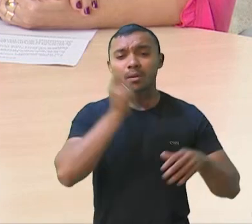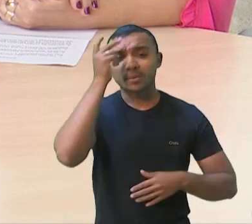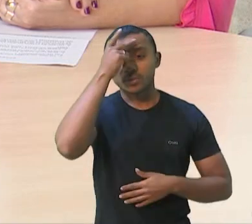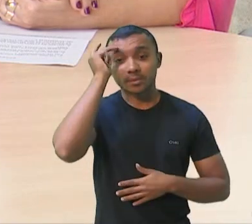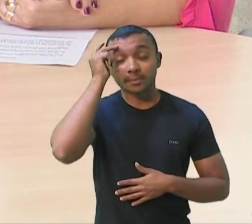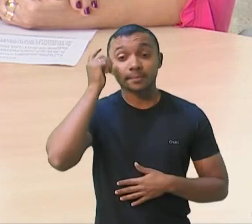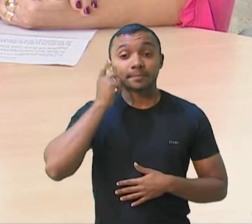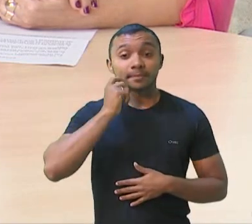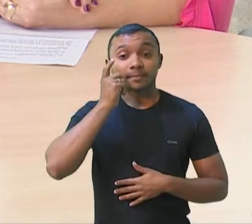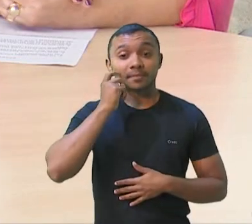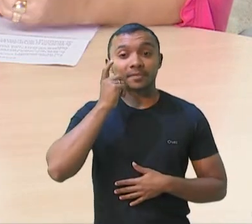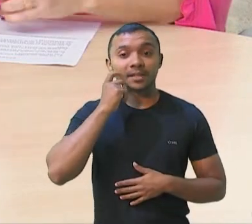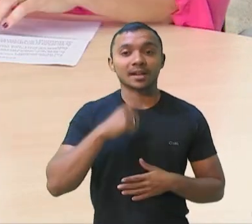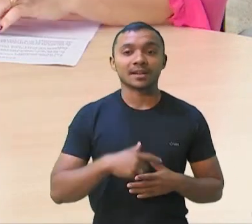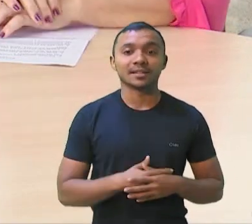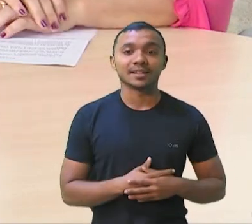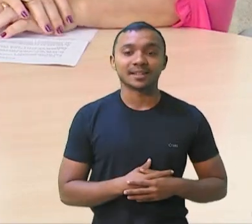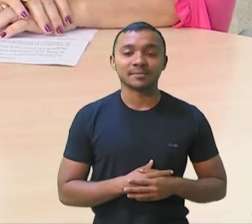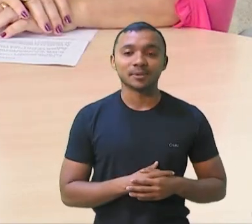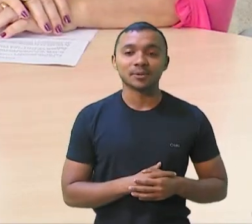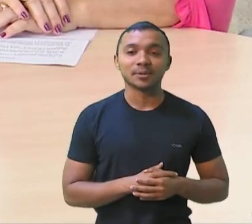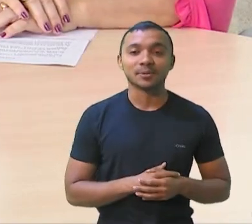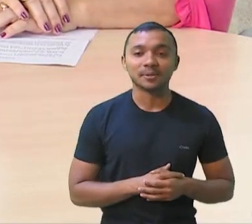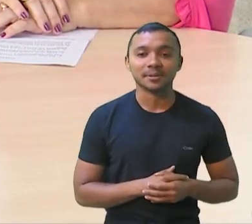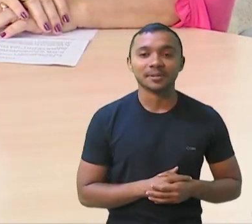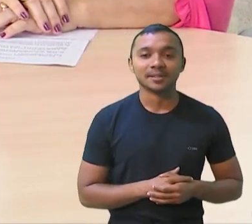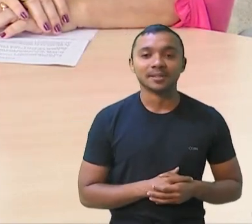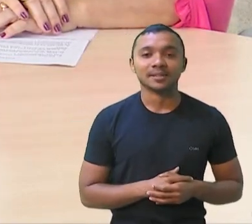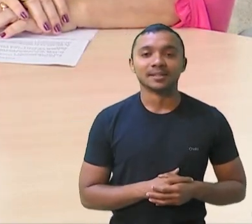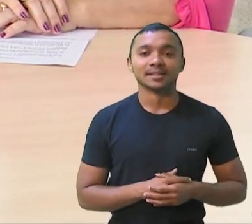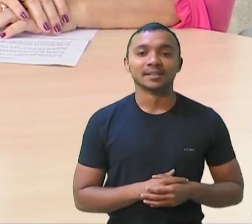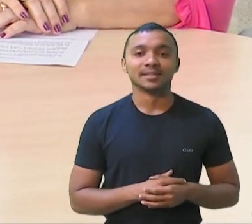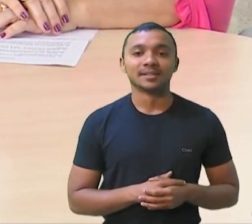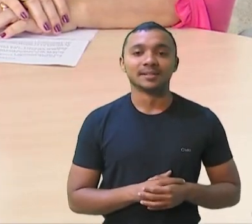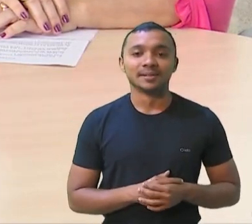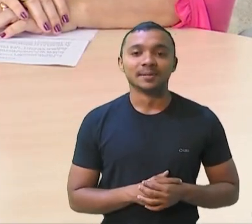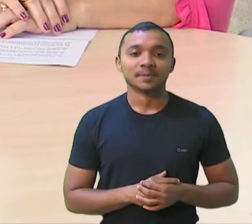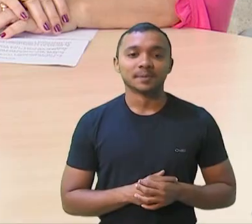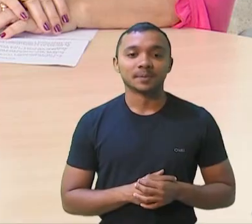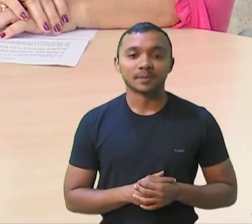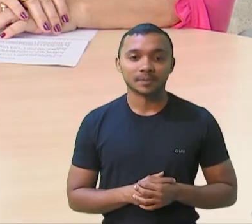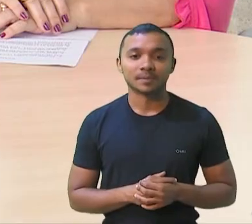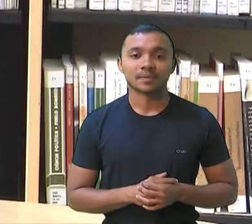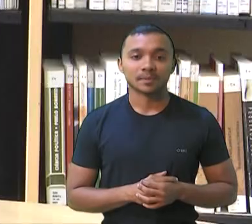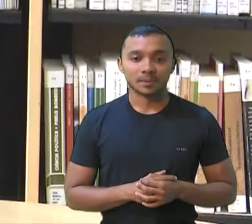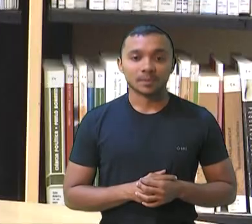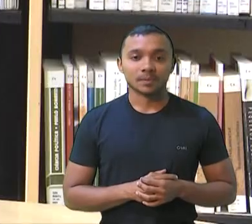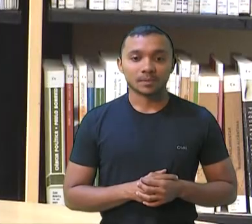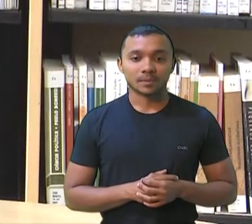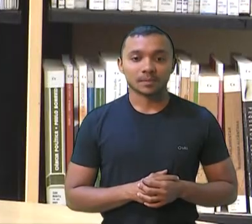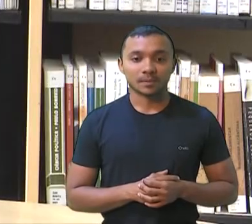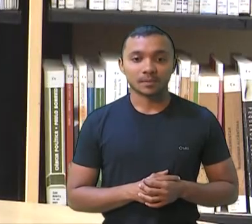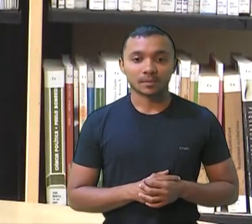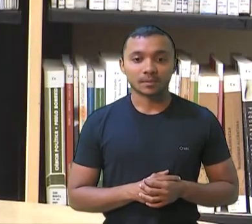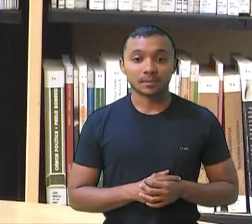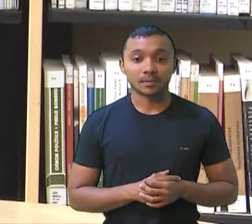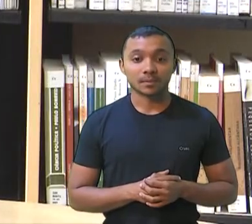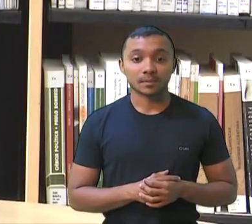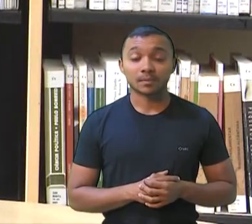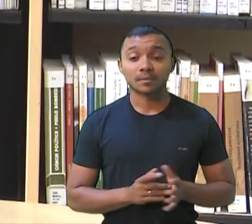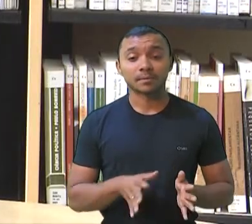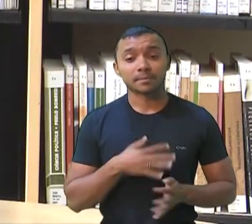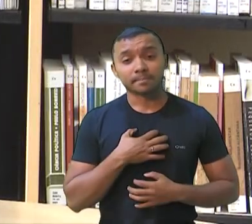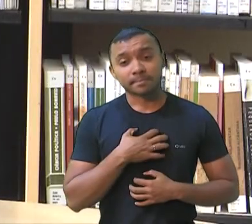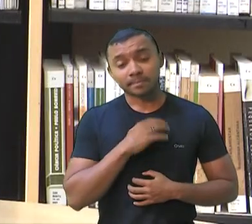porque pessoas de diversas religiões, diversas classes sociais, sentem a